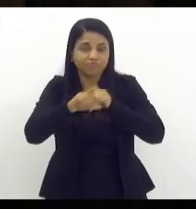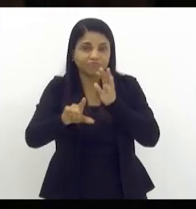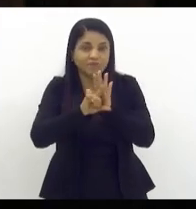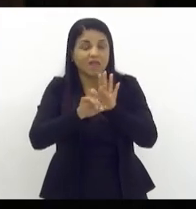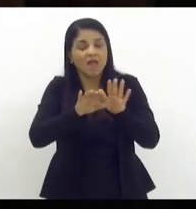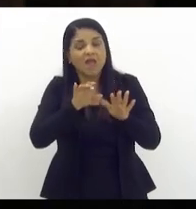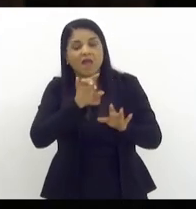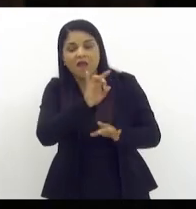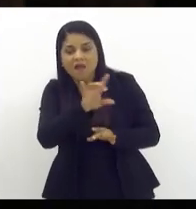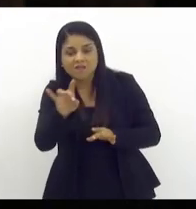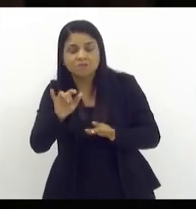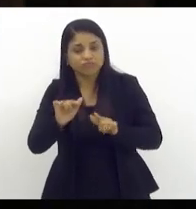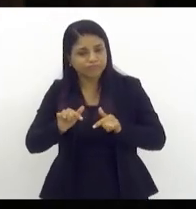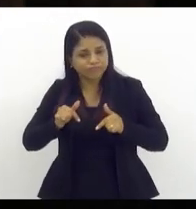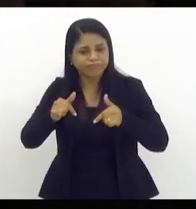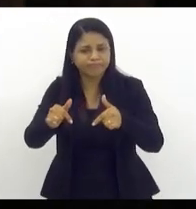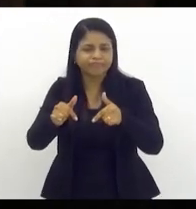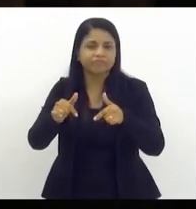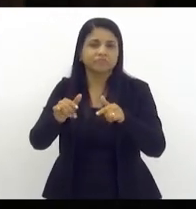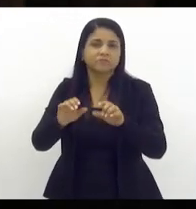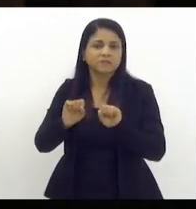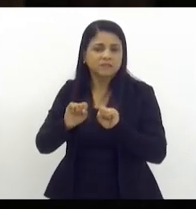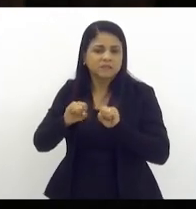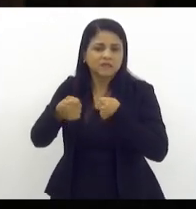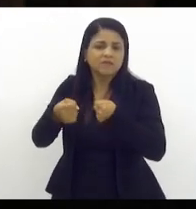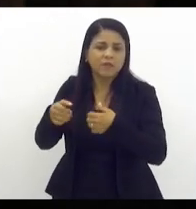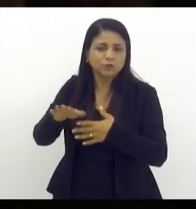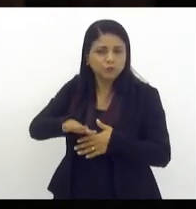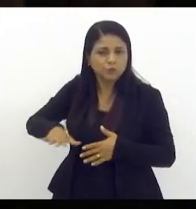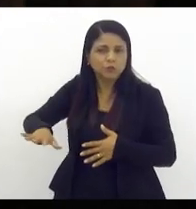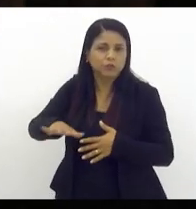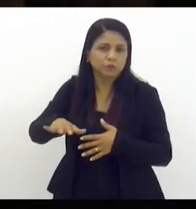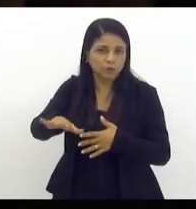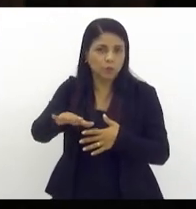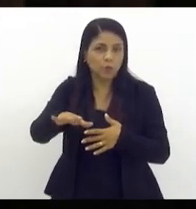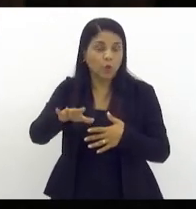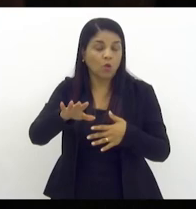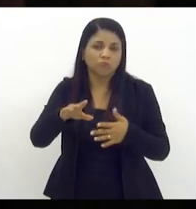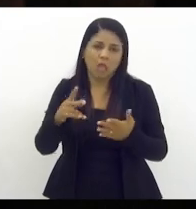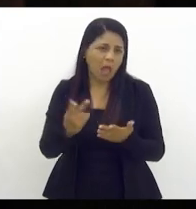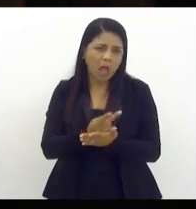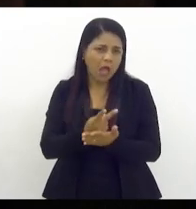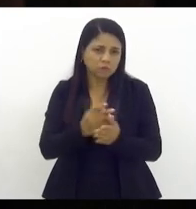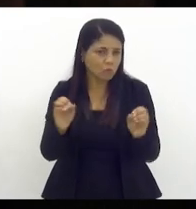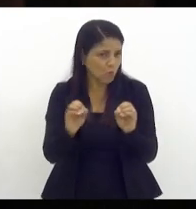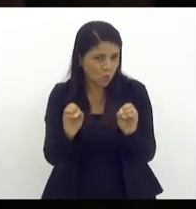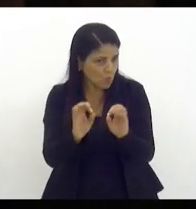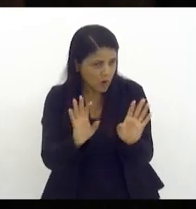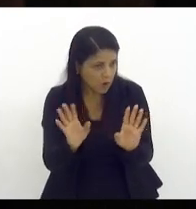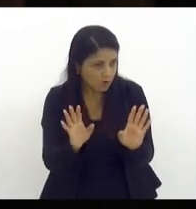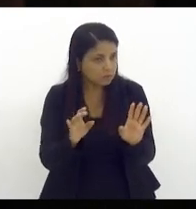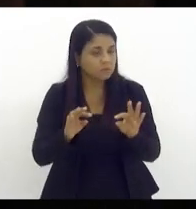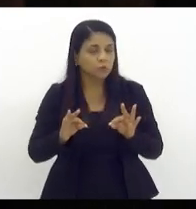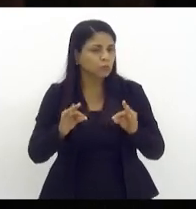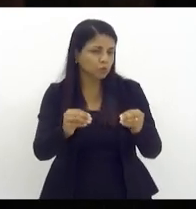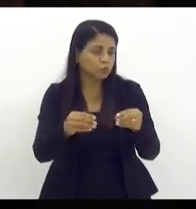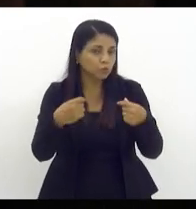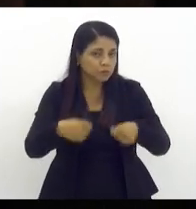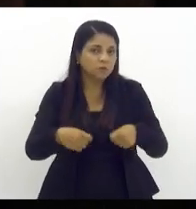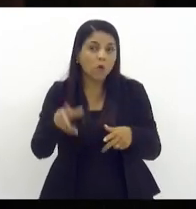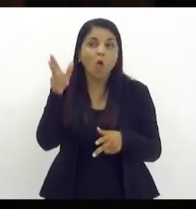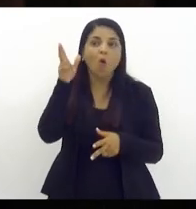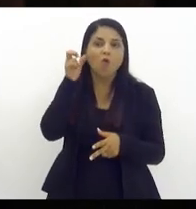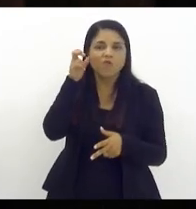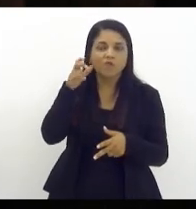nossa base. Não tem nada de errado nisso. Aliás, errado seria não ouvir a sua base. Todo mundo ouve a sua base. Mas, dito